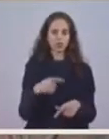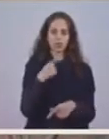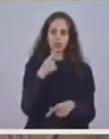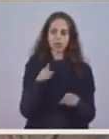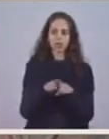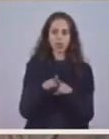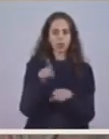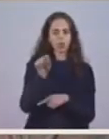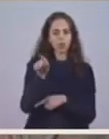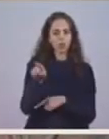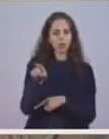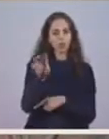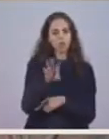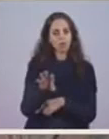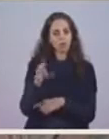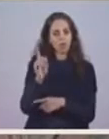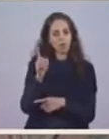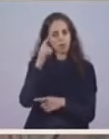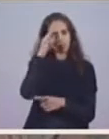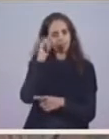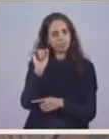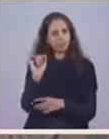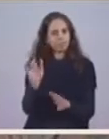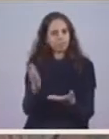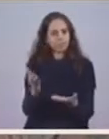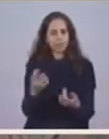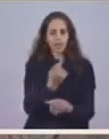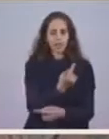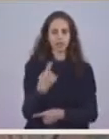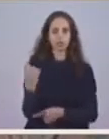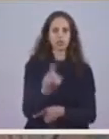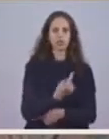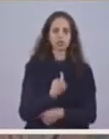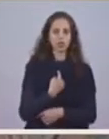também ele um sinal para cada um de nós.